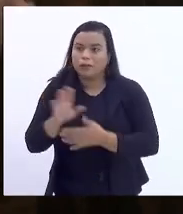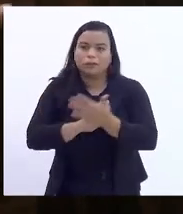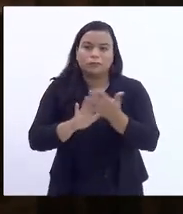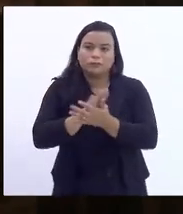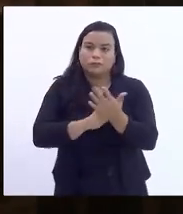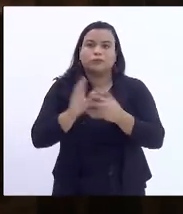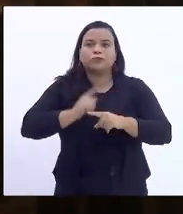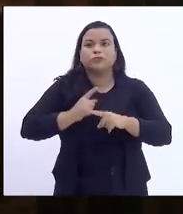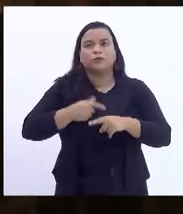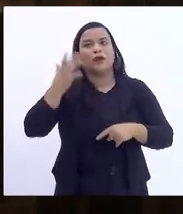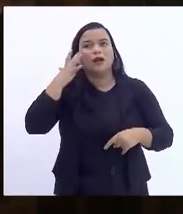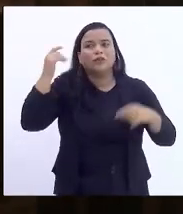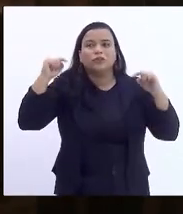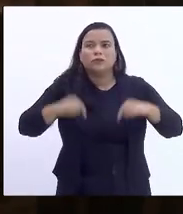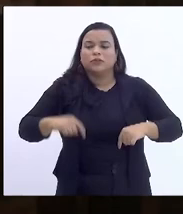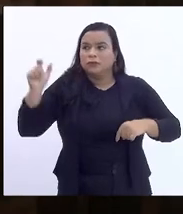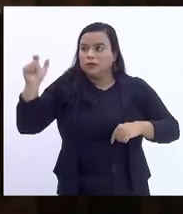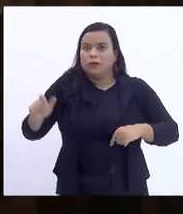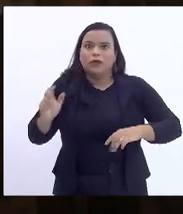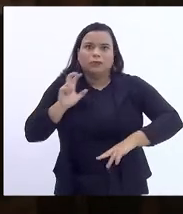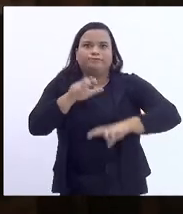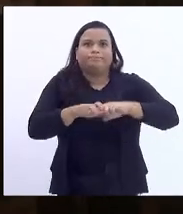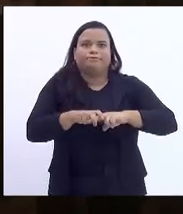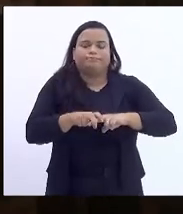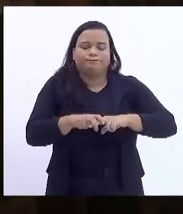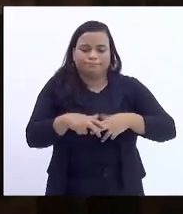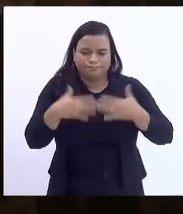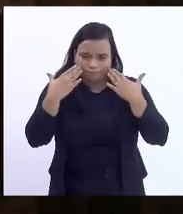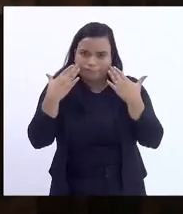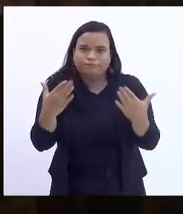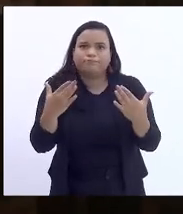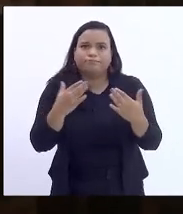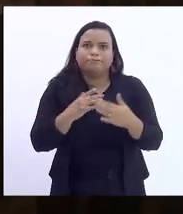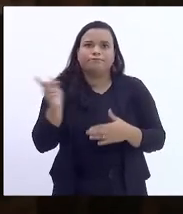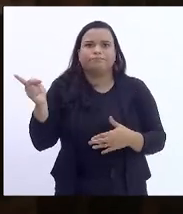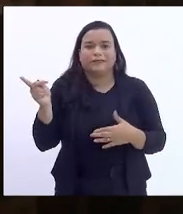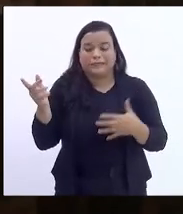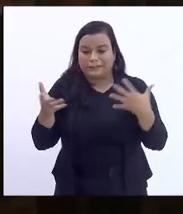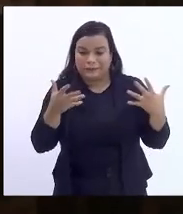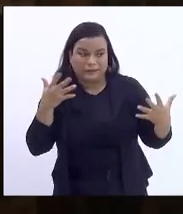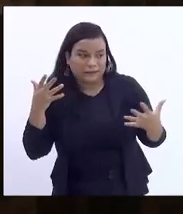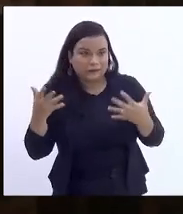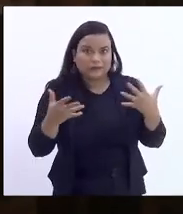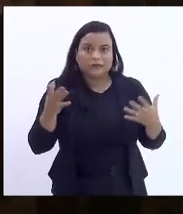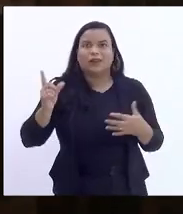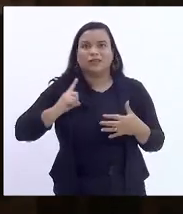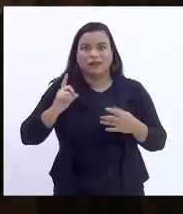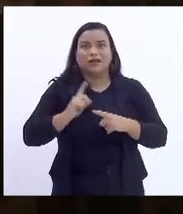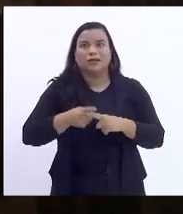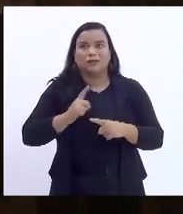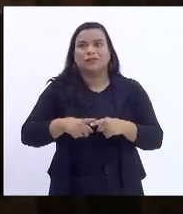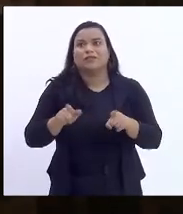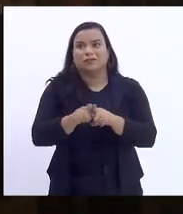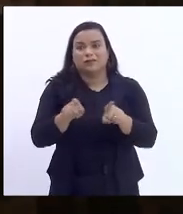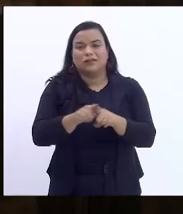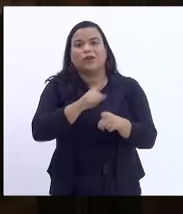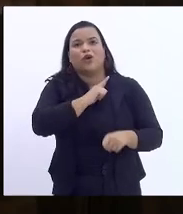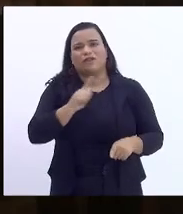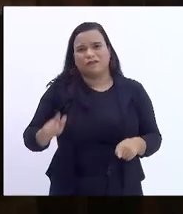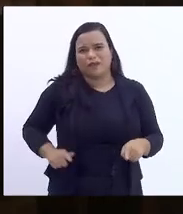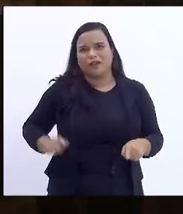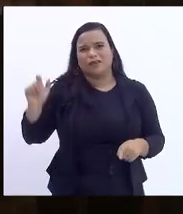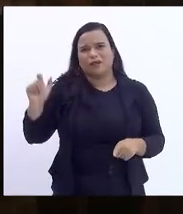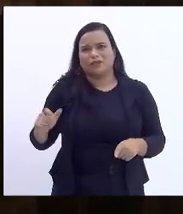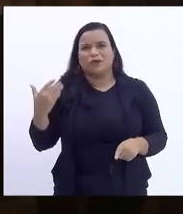Companheira porque eu acho que aqui ela tá numa situação muito delicada é inclusive o governador não